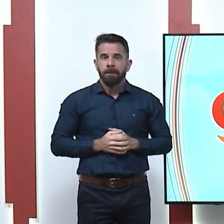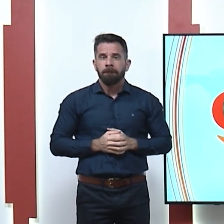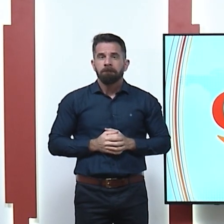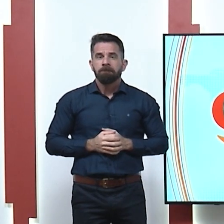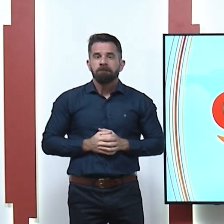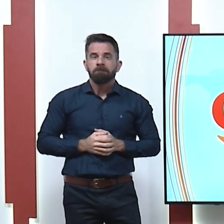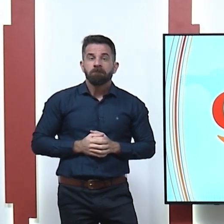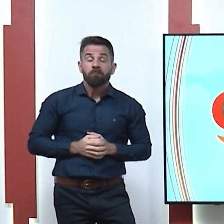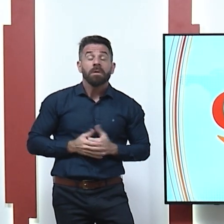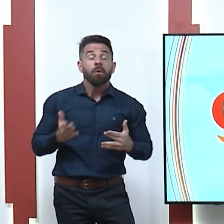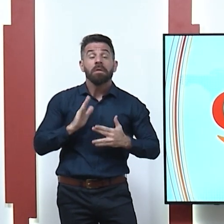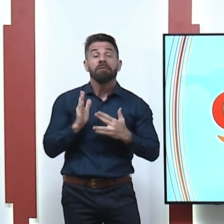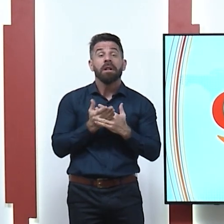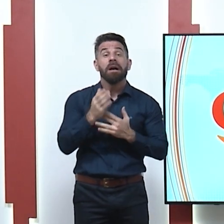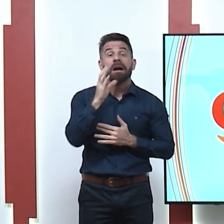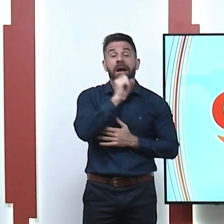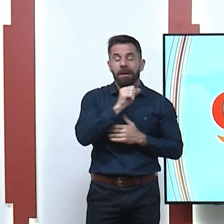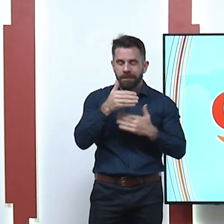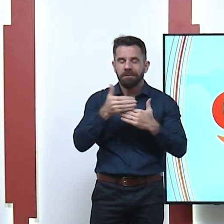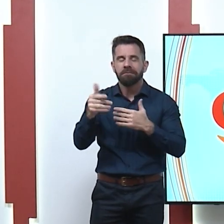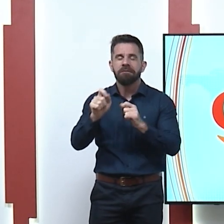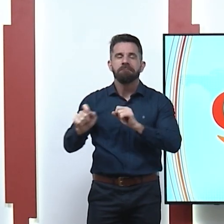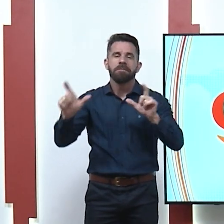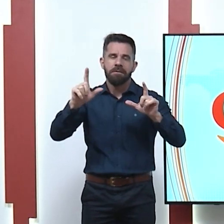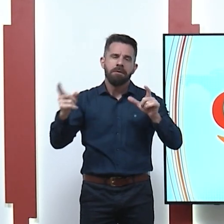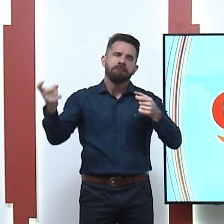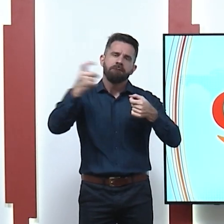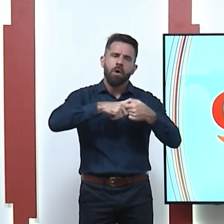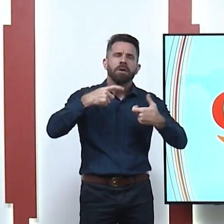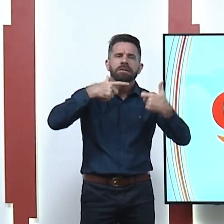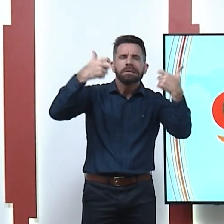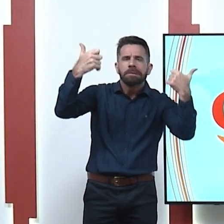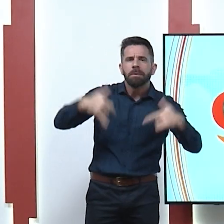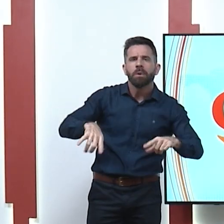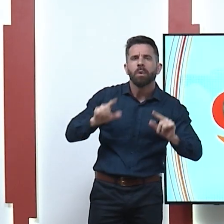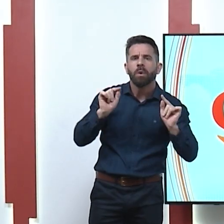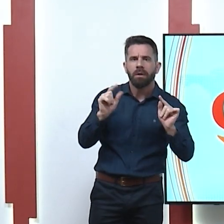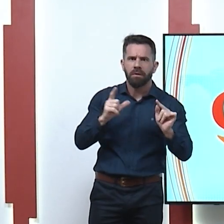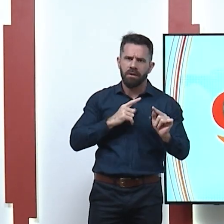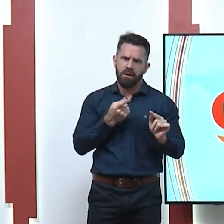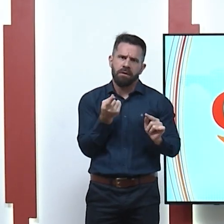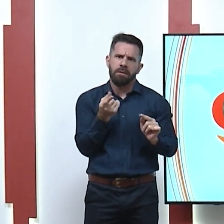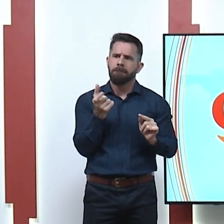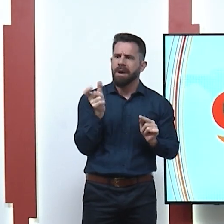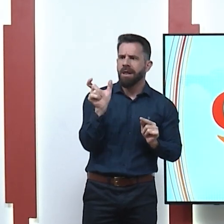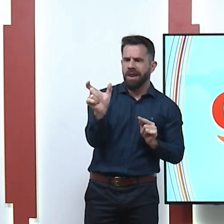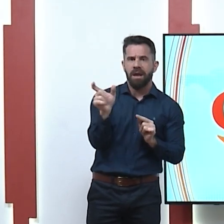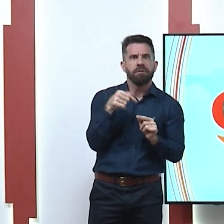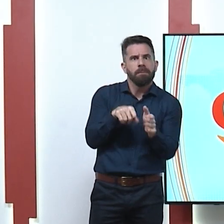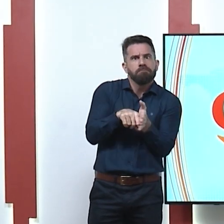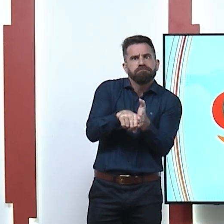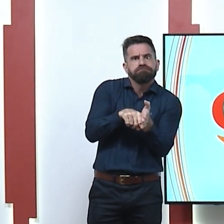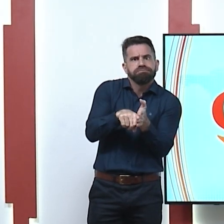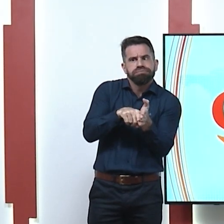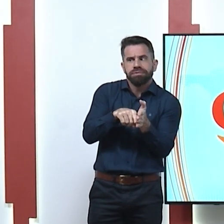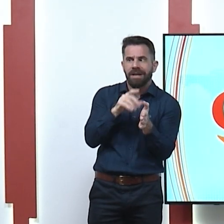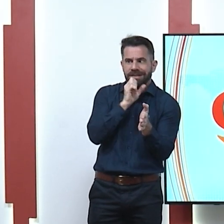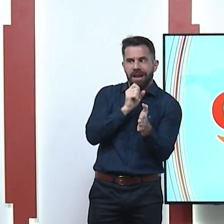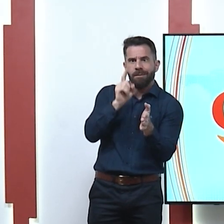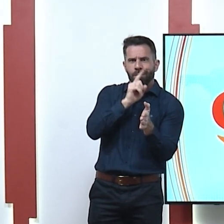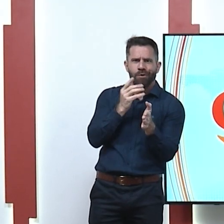A gente vai para um rápido intervalo agora e daqui a pouco volta para te explicar um pouco mais sobre um termo que foi muito pesquisado nesse fim de semana.